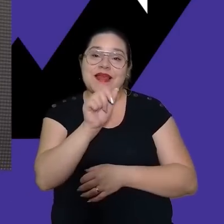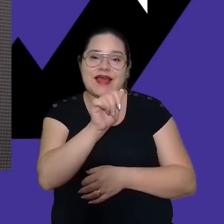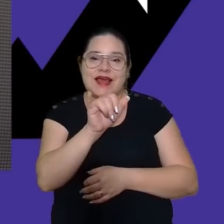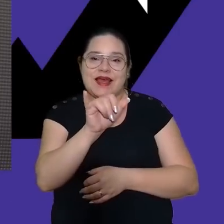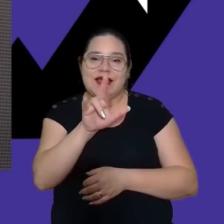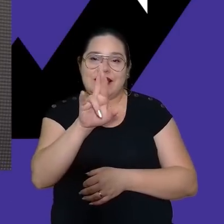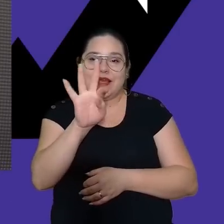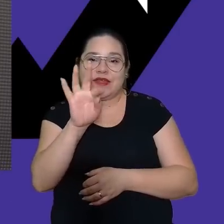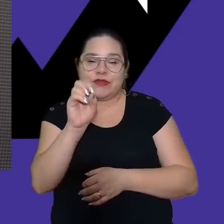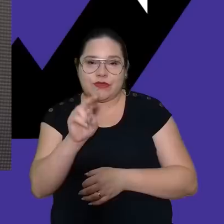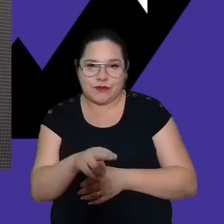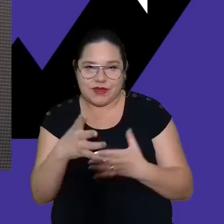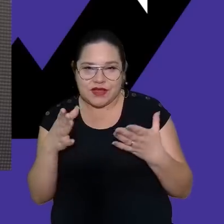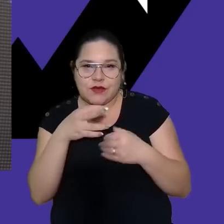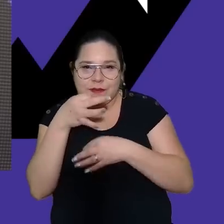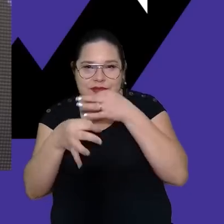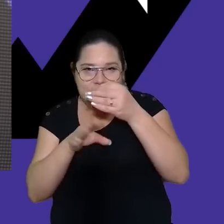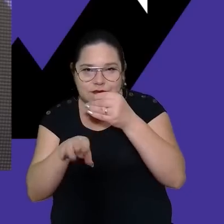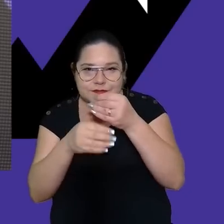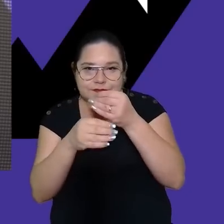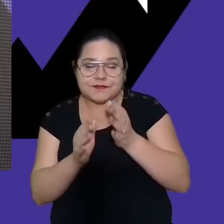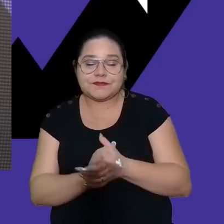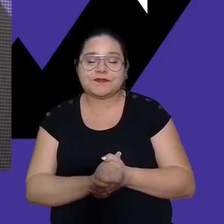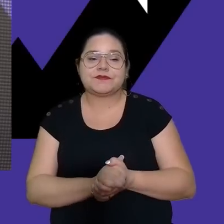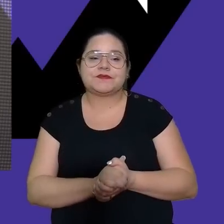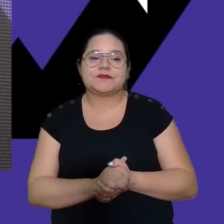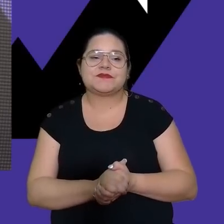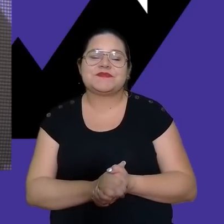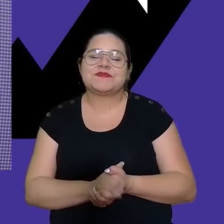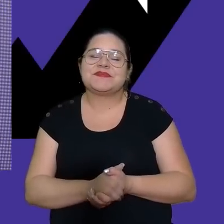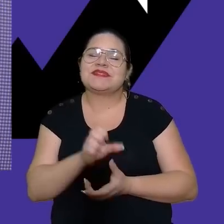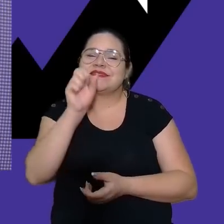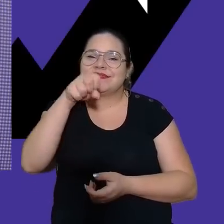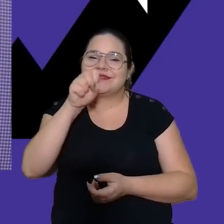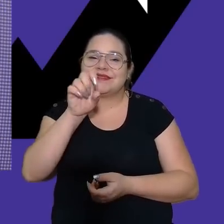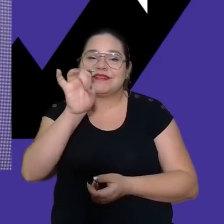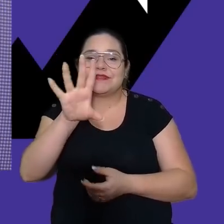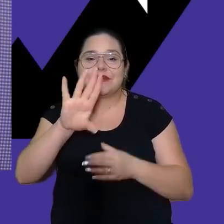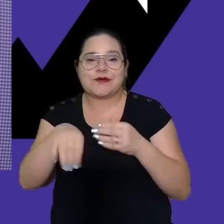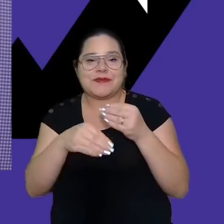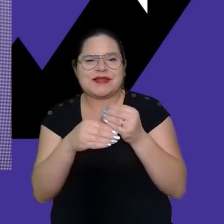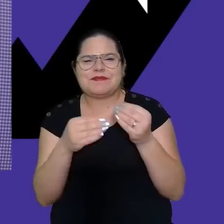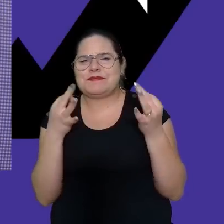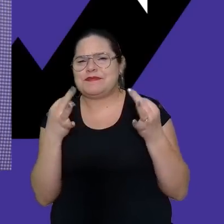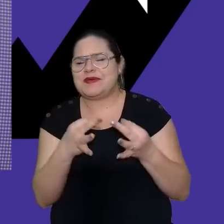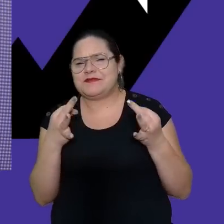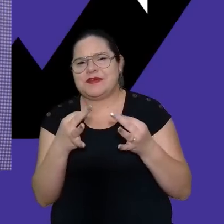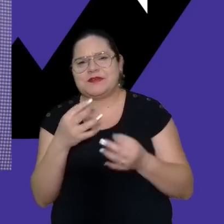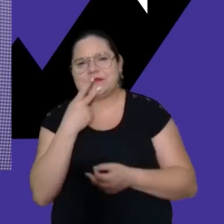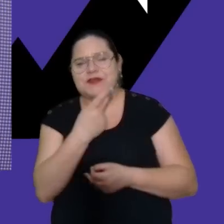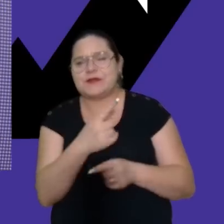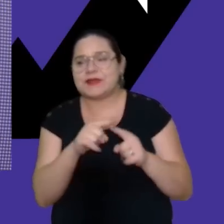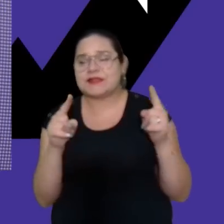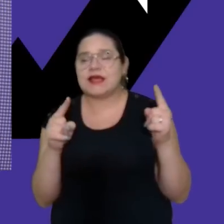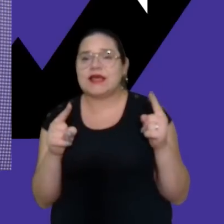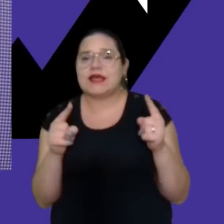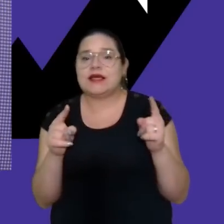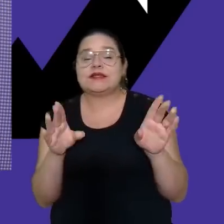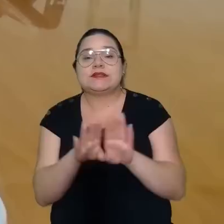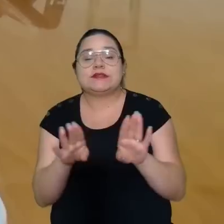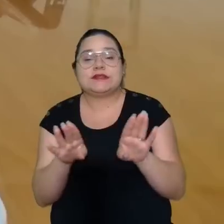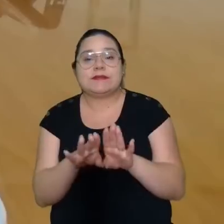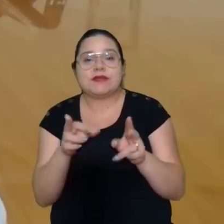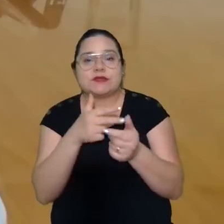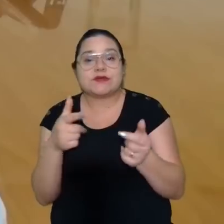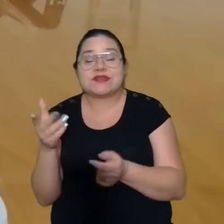algum comentário, não? Eu queria complementar, acho que está perfeita a colocação. E também na questão do que vem de novo,